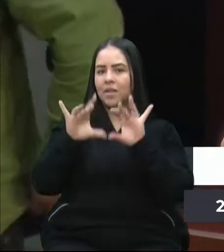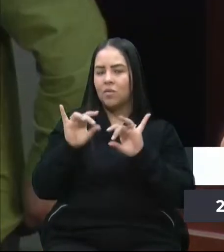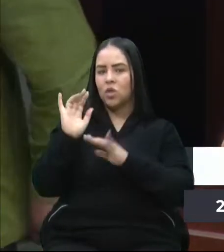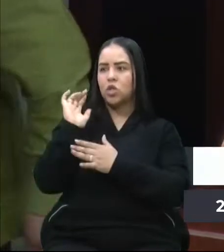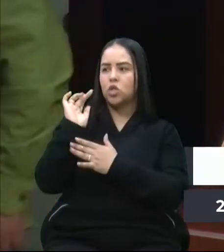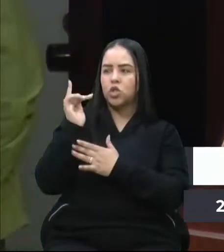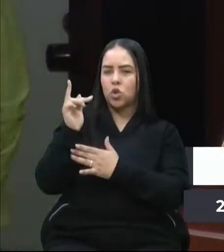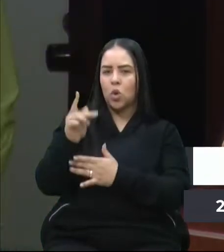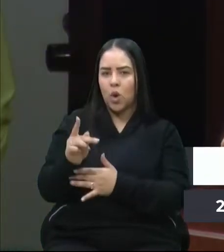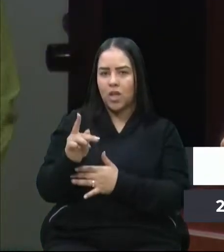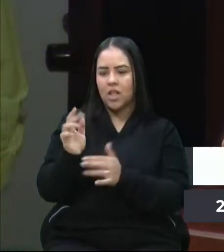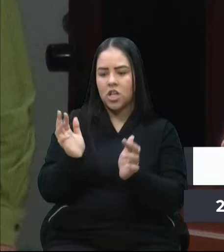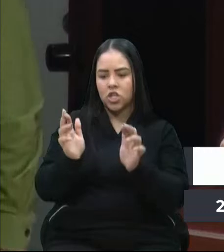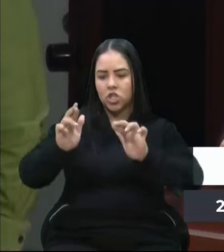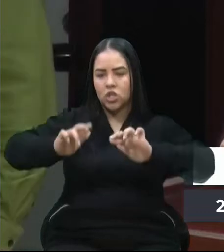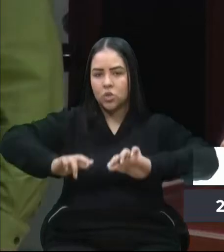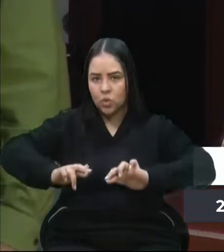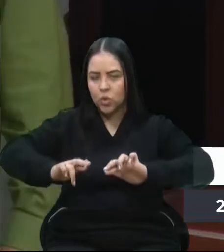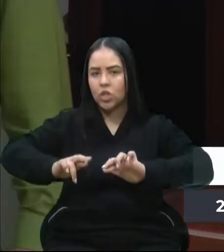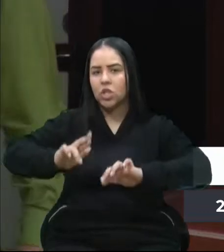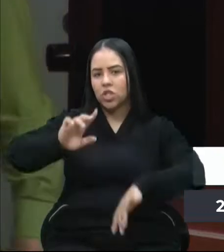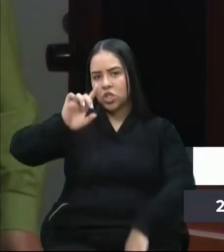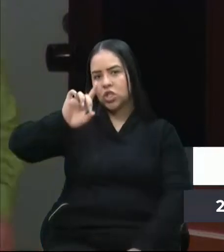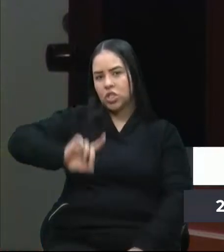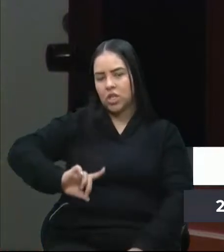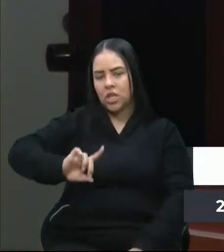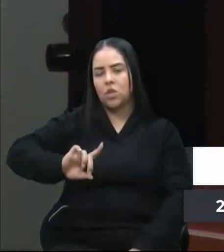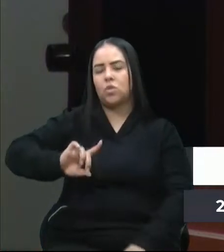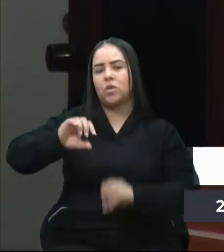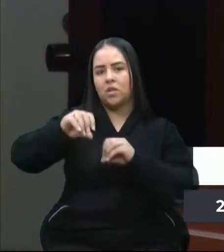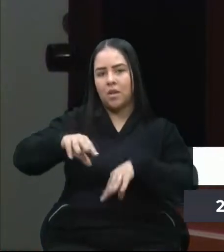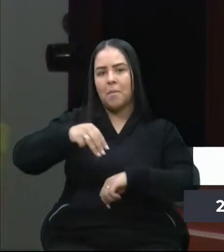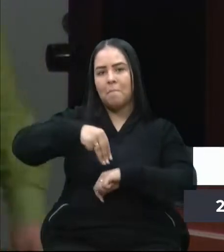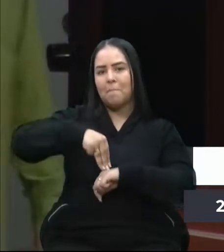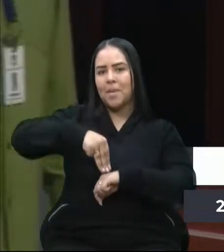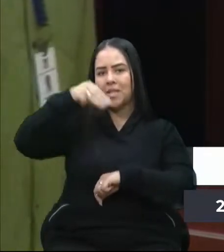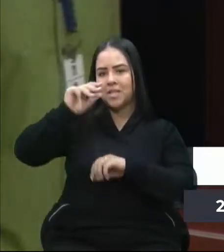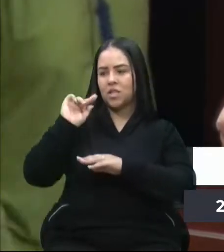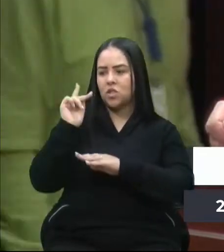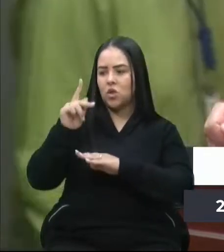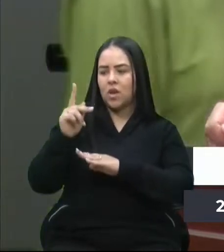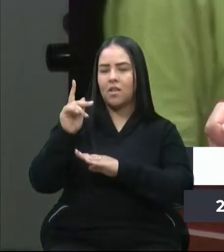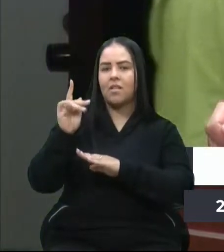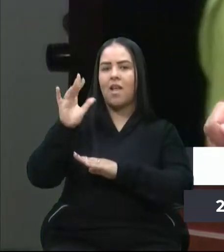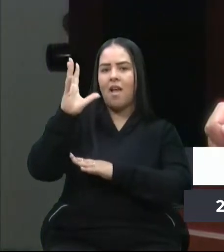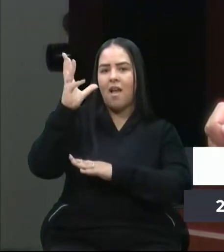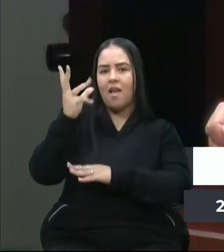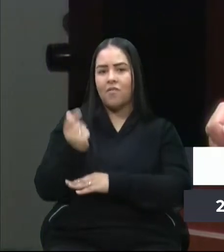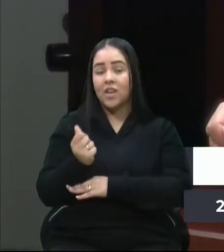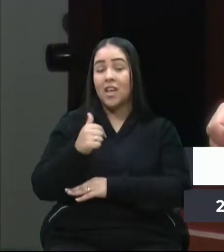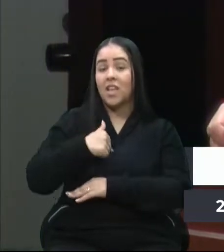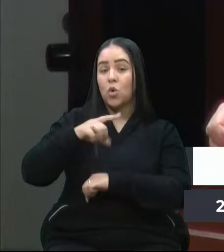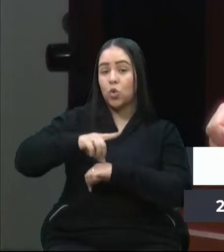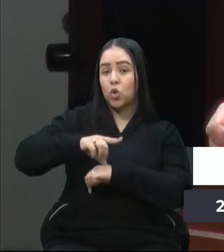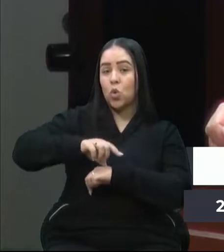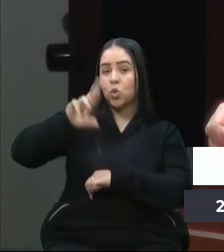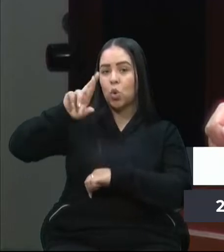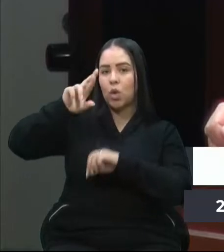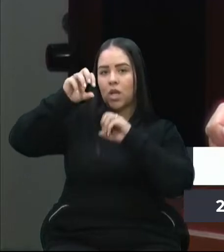história regional, em direito educacional, mestre em história da África e doutor em